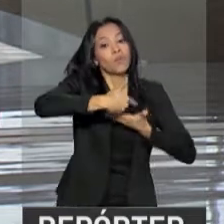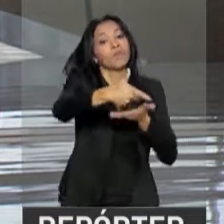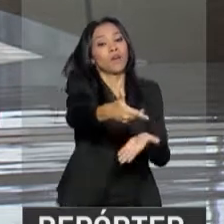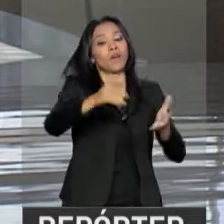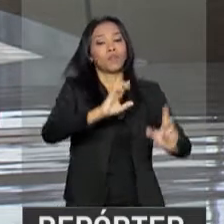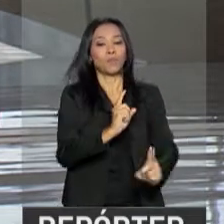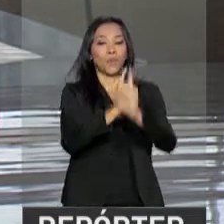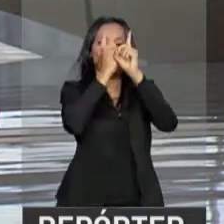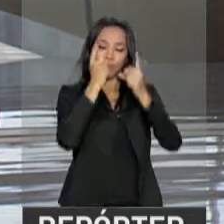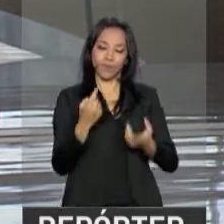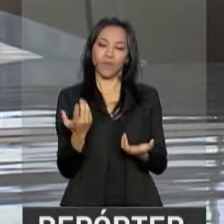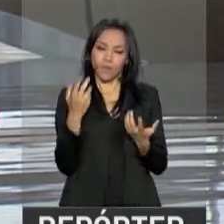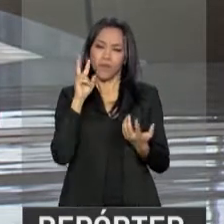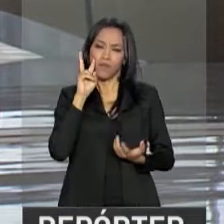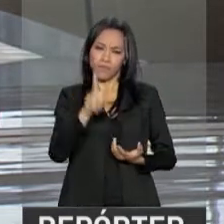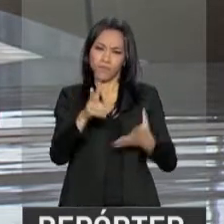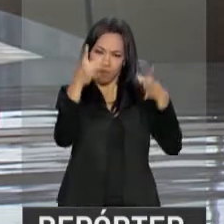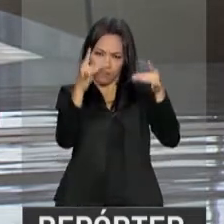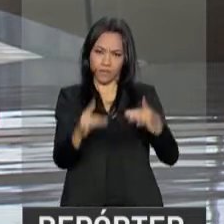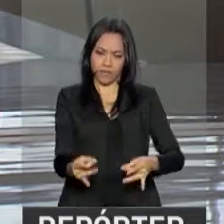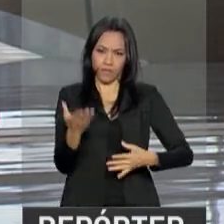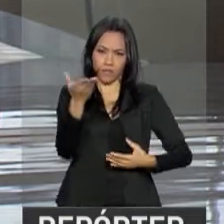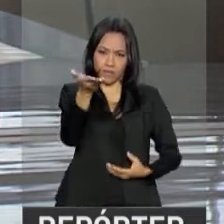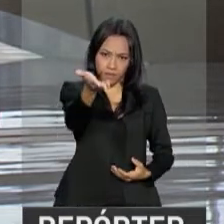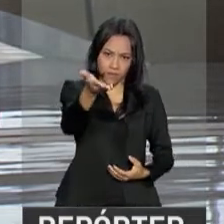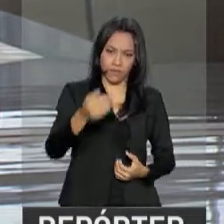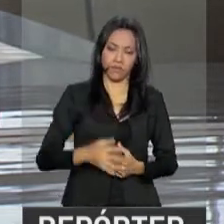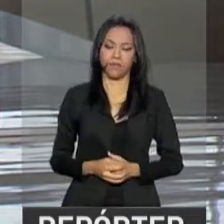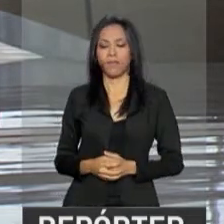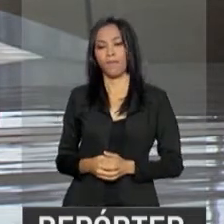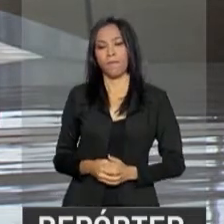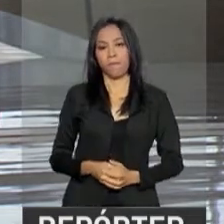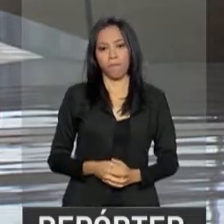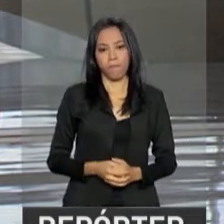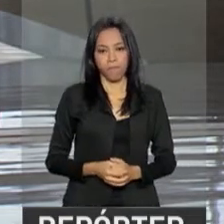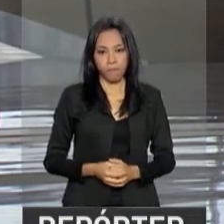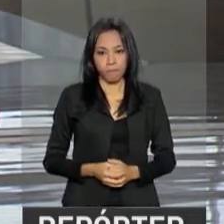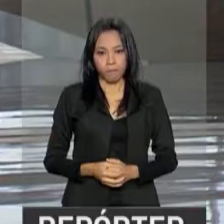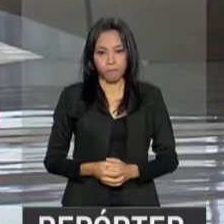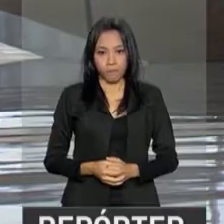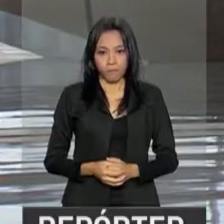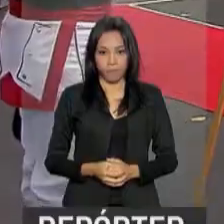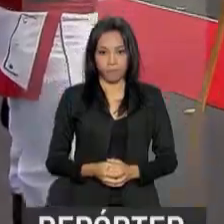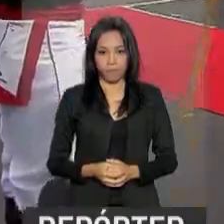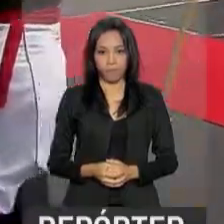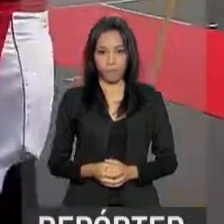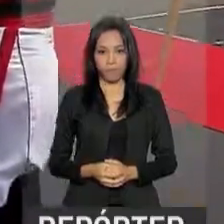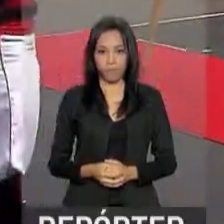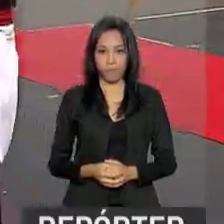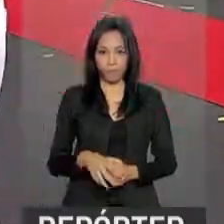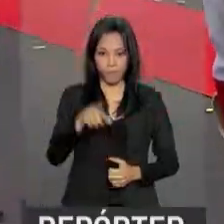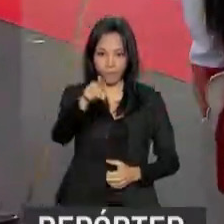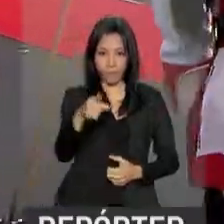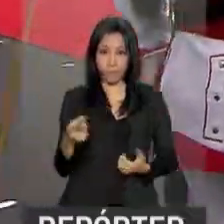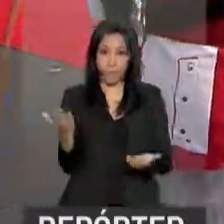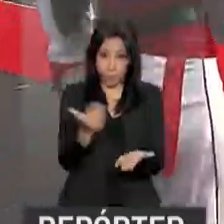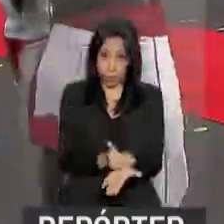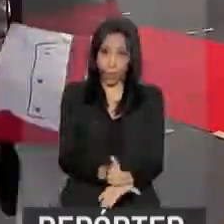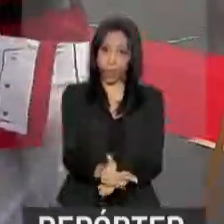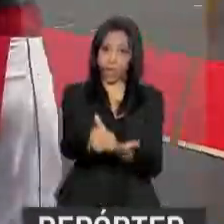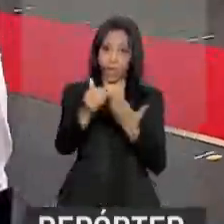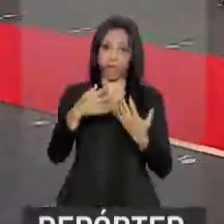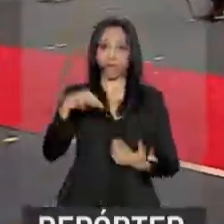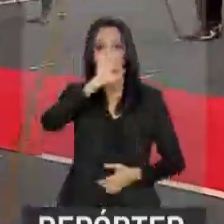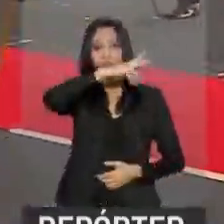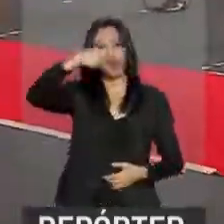brasília nós vamos ver agora os detalhes na reportagem de gabriela noronha no início da cerimônia o presidente